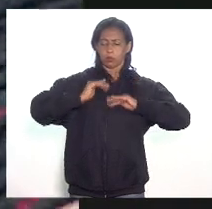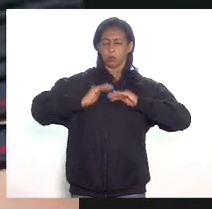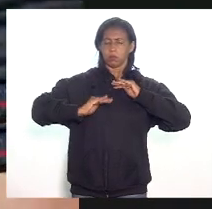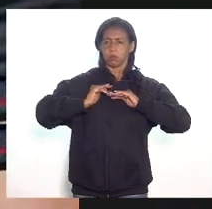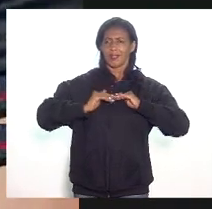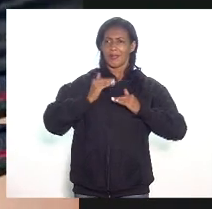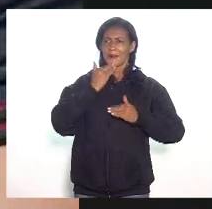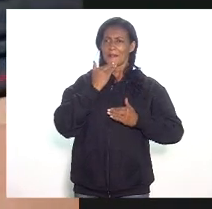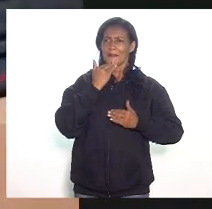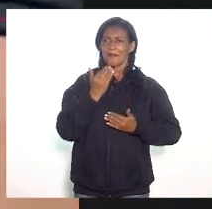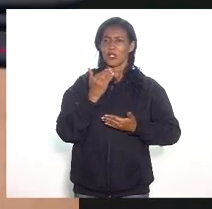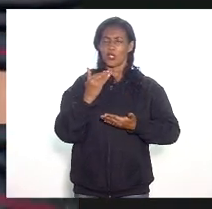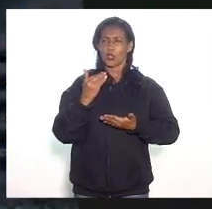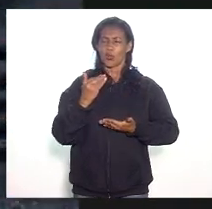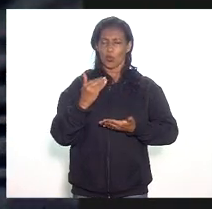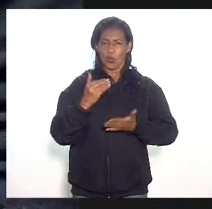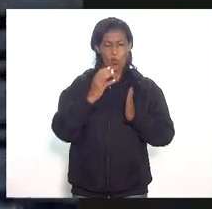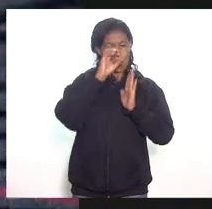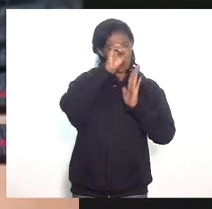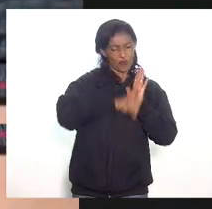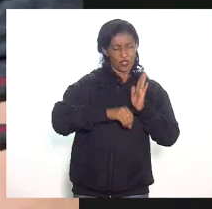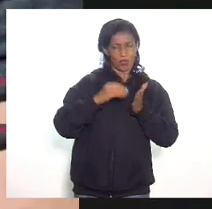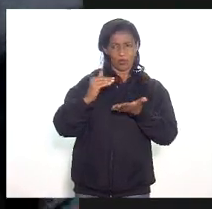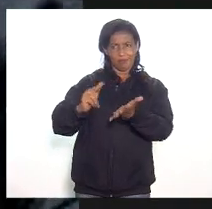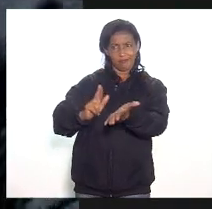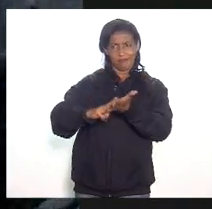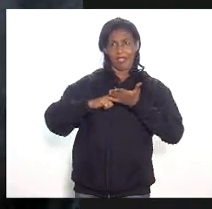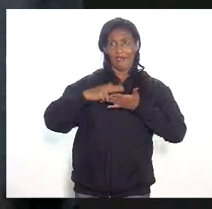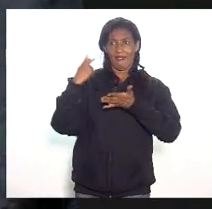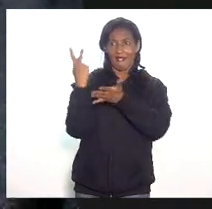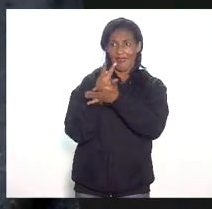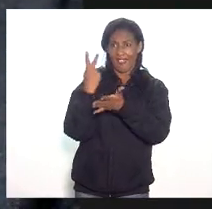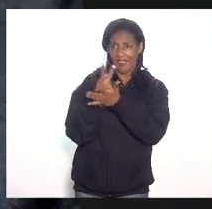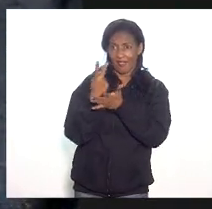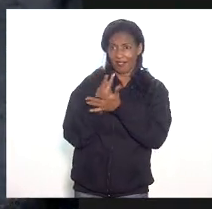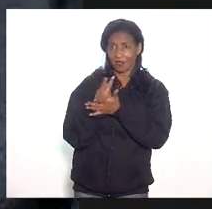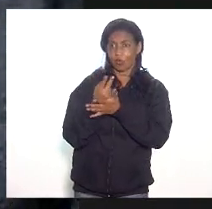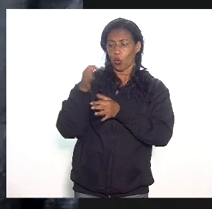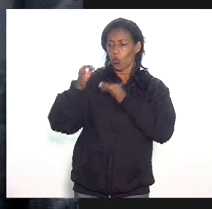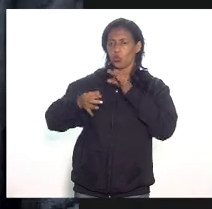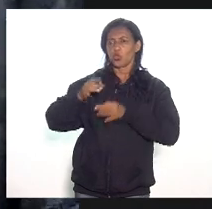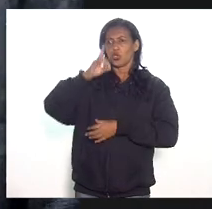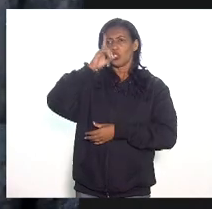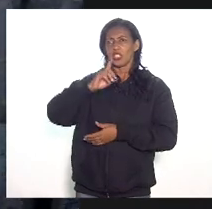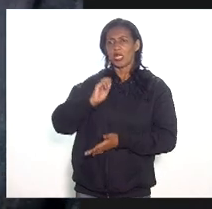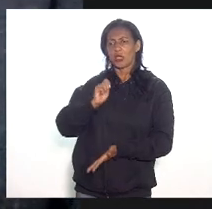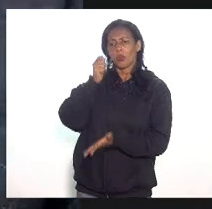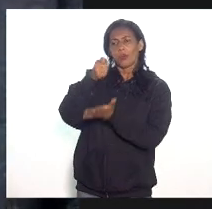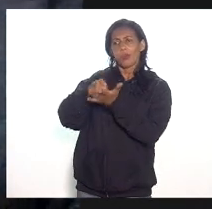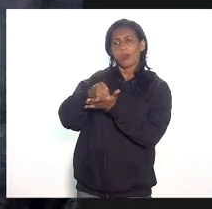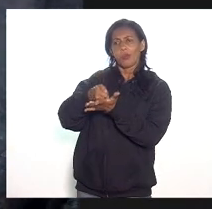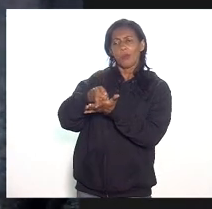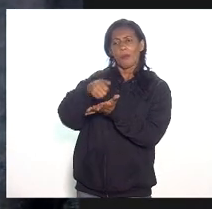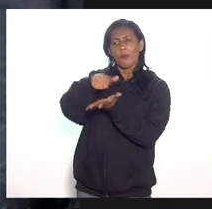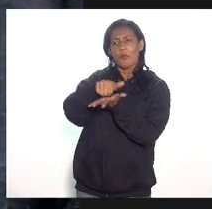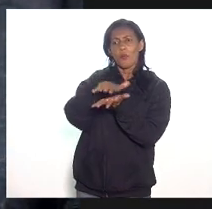aí um campo para poder multar o cidadão, não bastando apenas que ele tenha o seu pedido de gratuidade